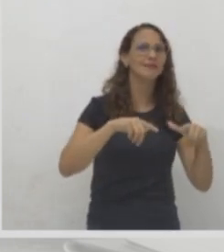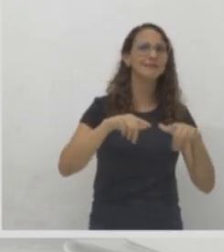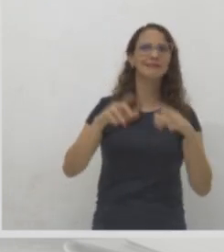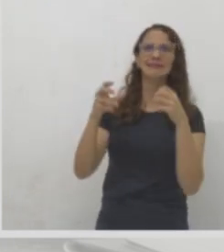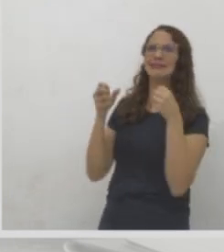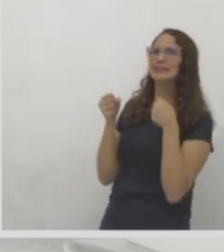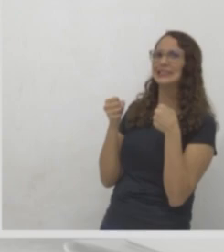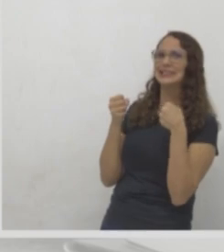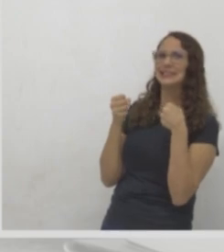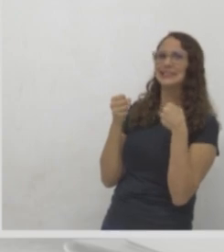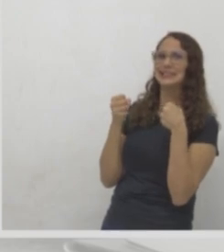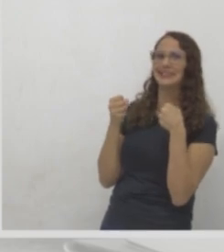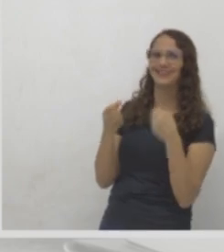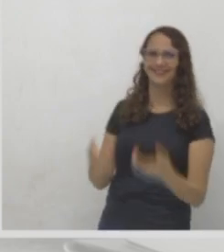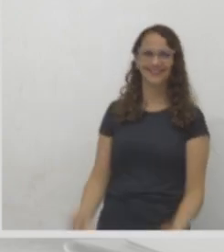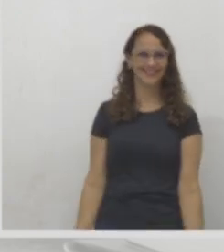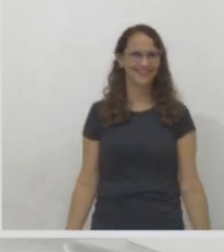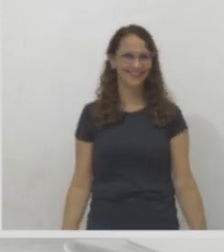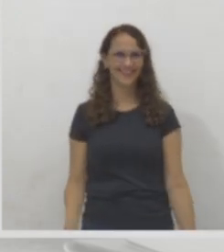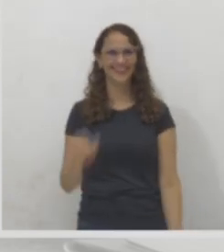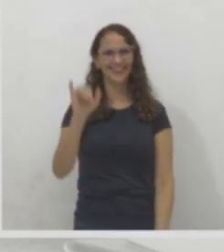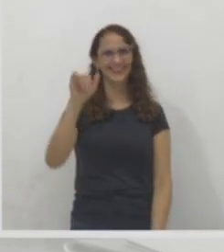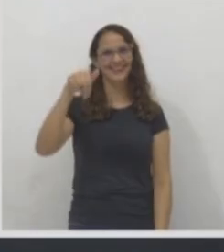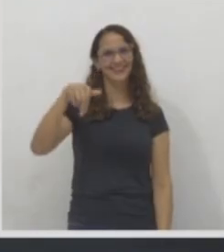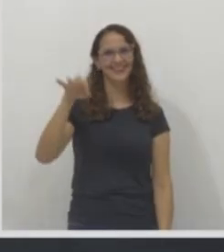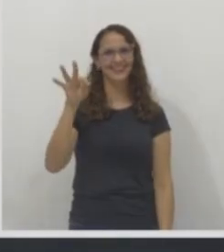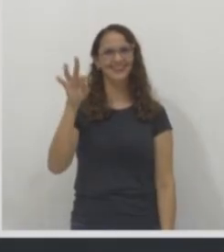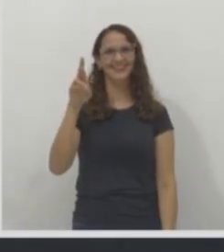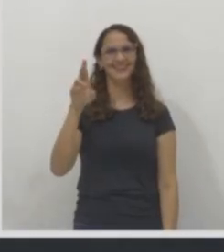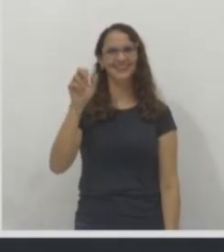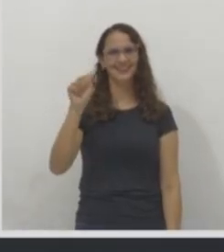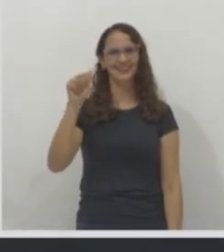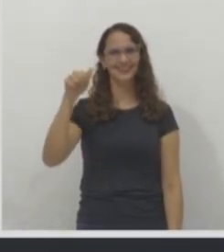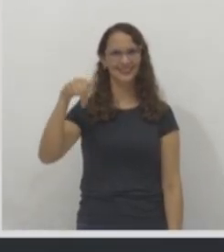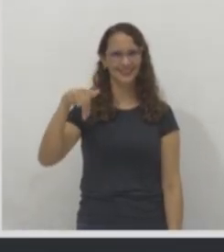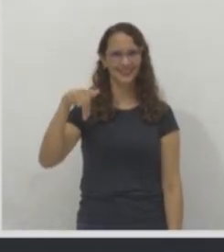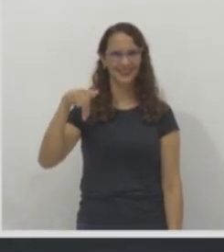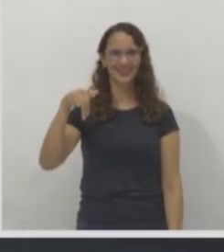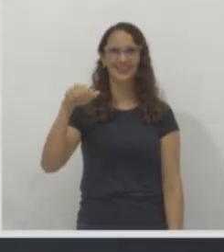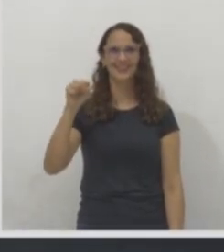objeto direto, quer dizer, não havia obstáculo entre